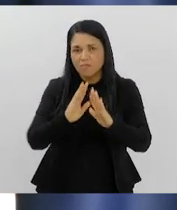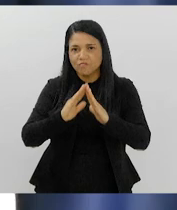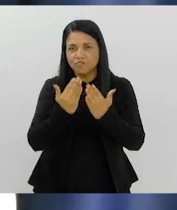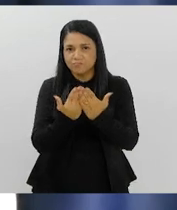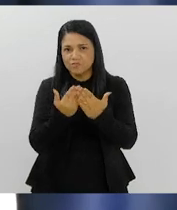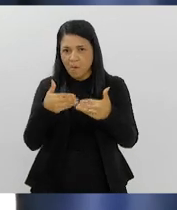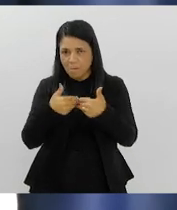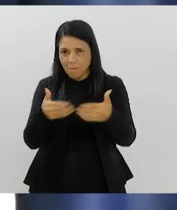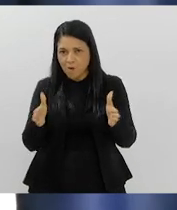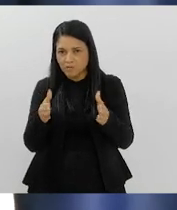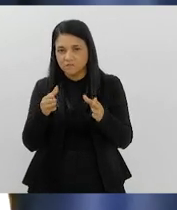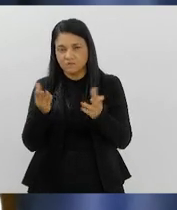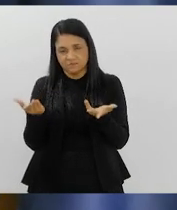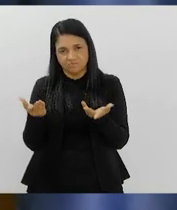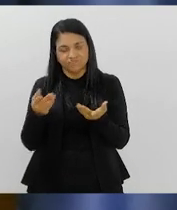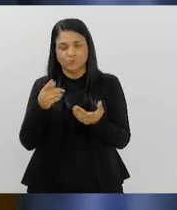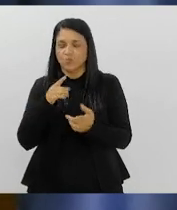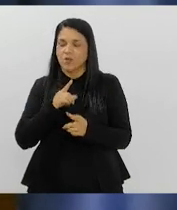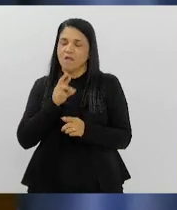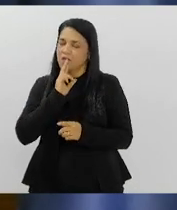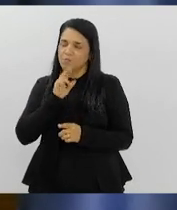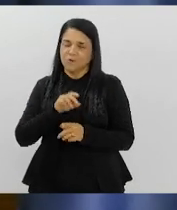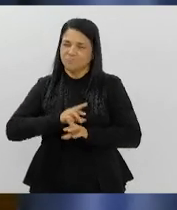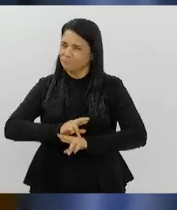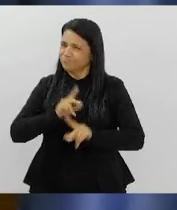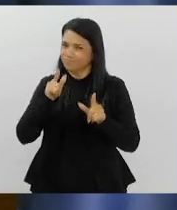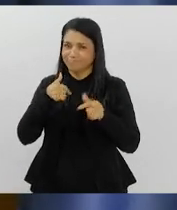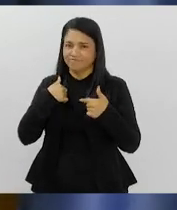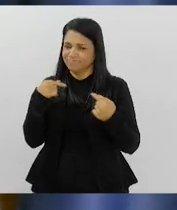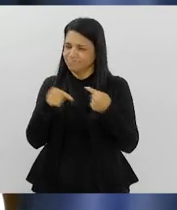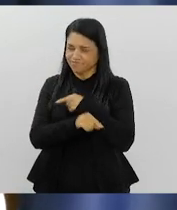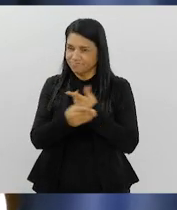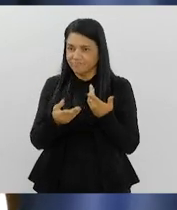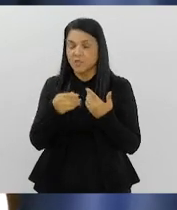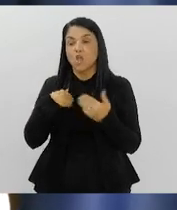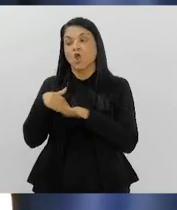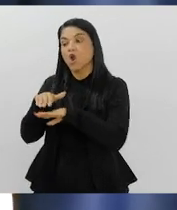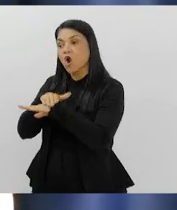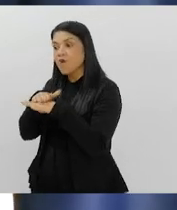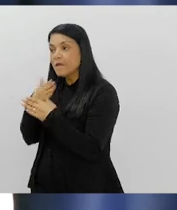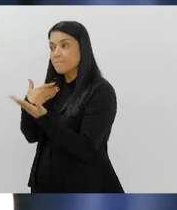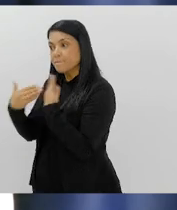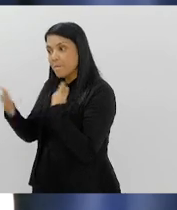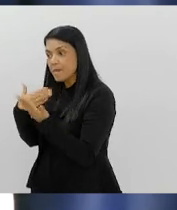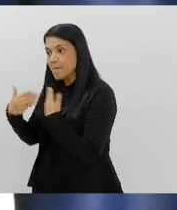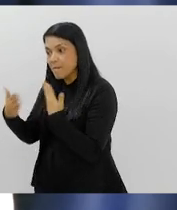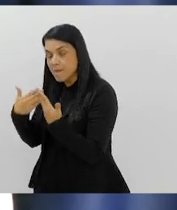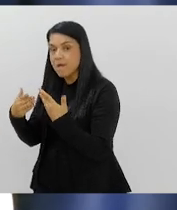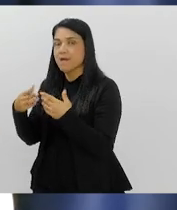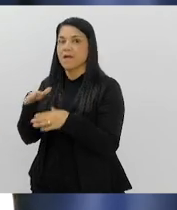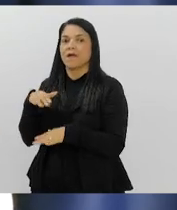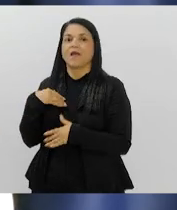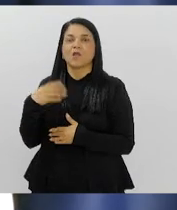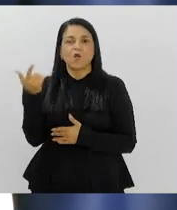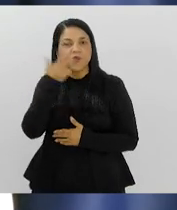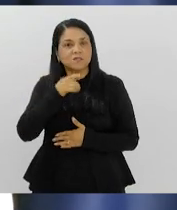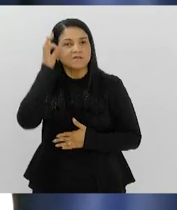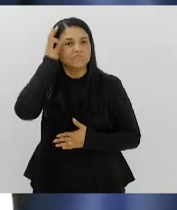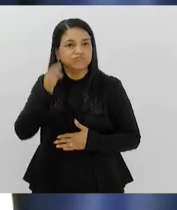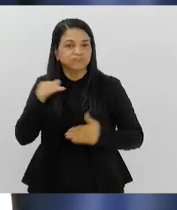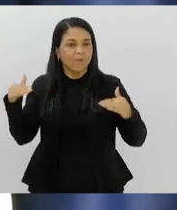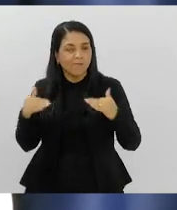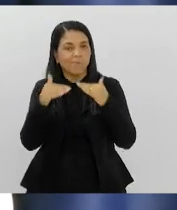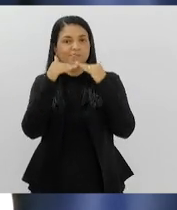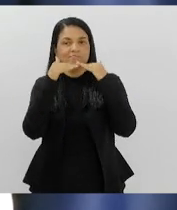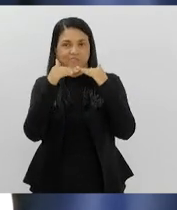vai funcionar. A resposta não é essa. Qual que é a resposta? Conversa comigo e a gente vai se entender. Então, o que a gente tem feito ao longo de todos esses